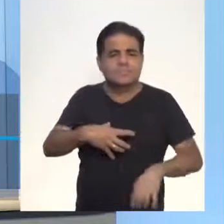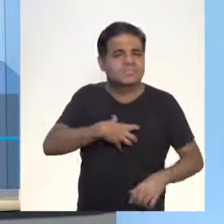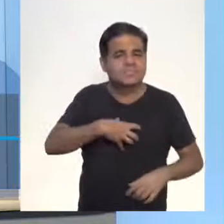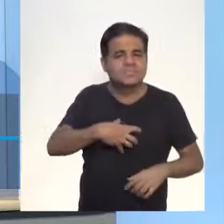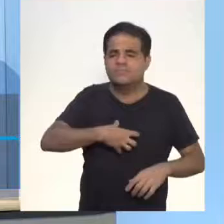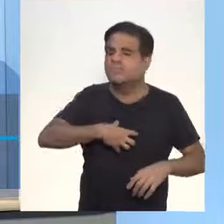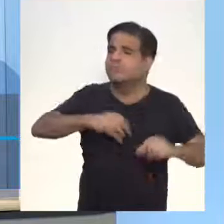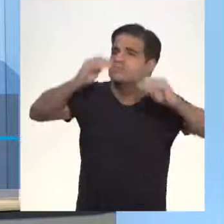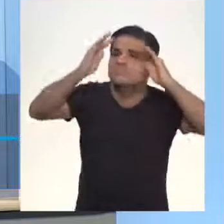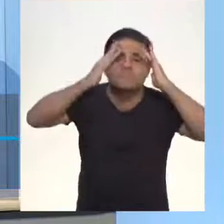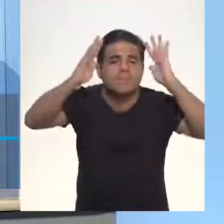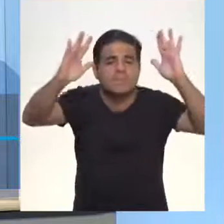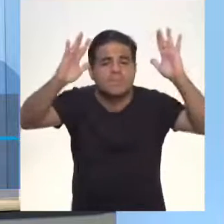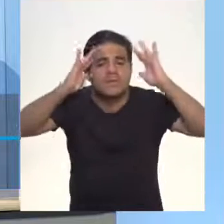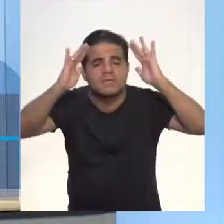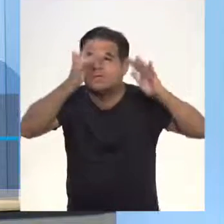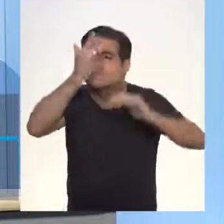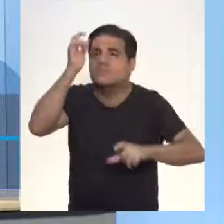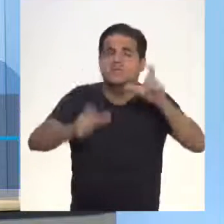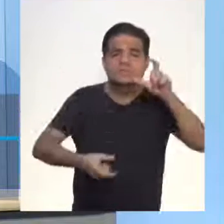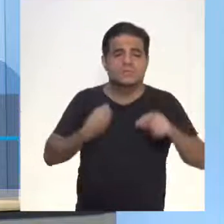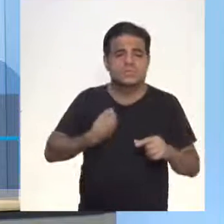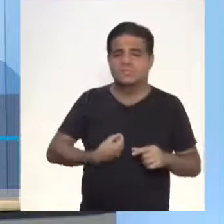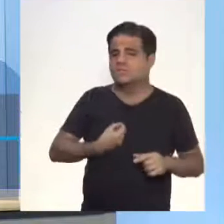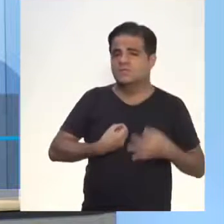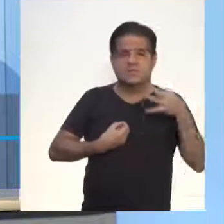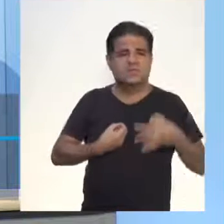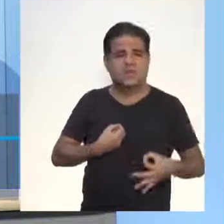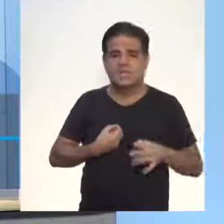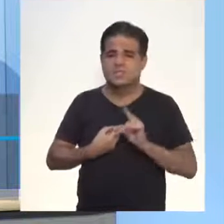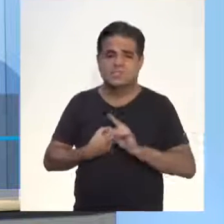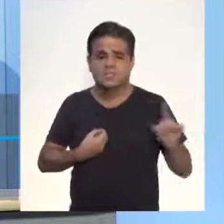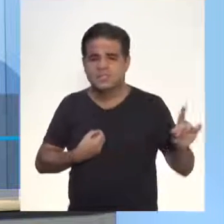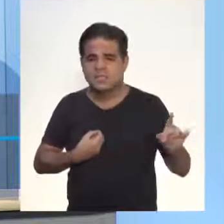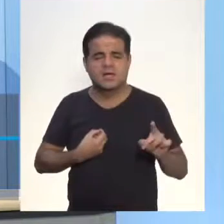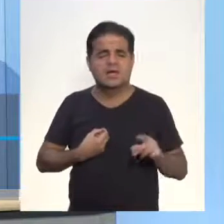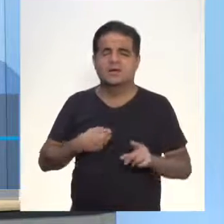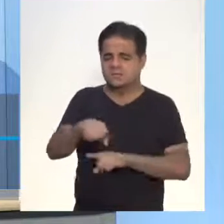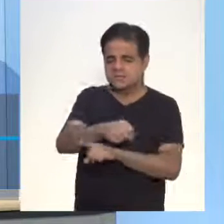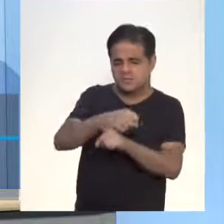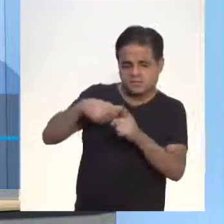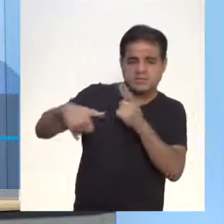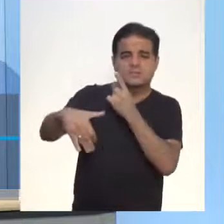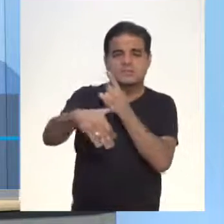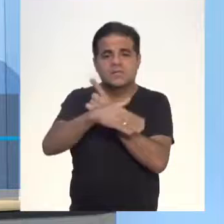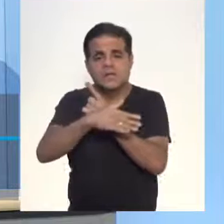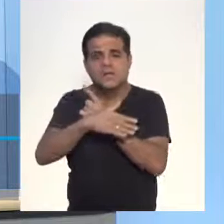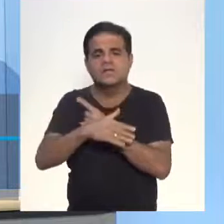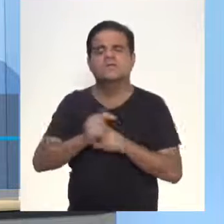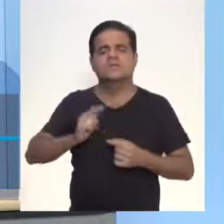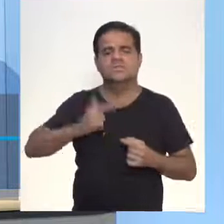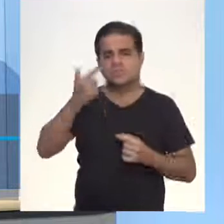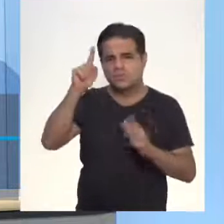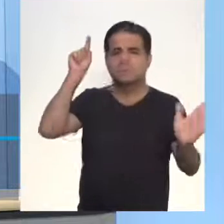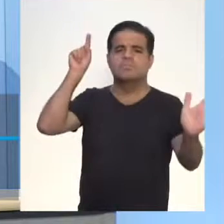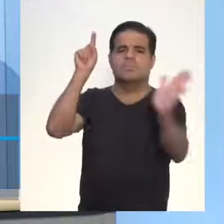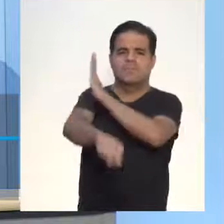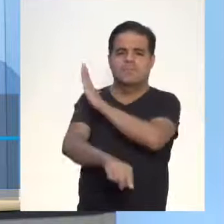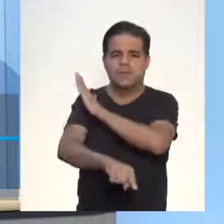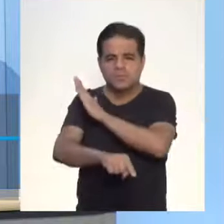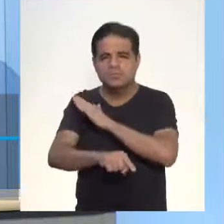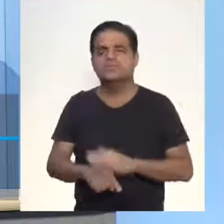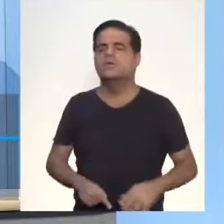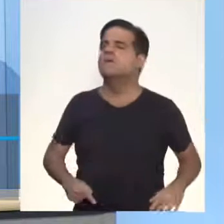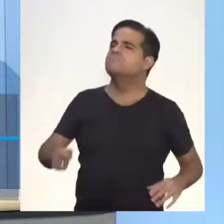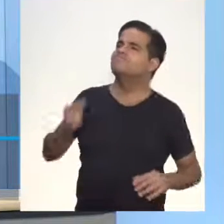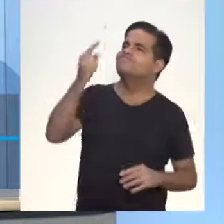de pensar nas pessoas que vivem de maneira injustiçada ou são injustas na sociedade. Agora, eu tenho mais uma pergunta, e